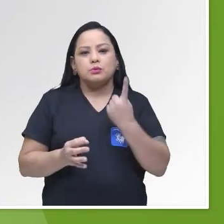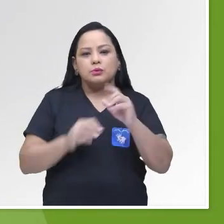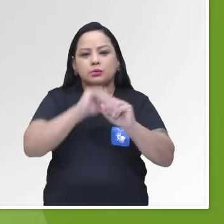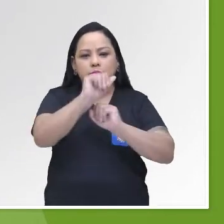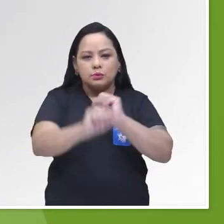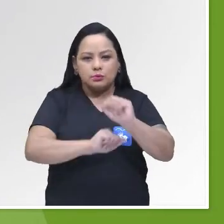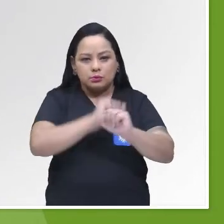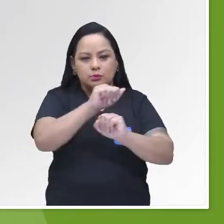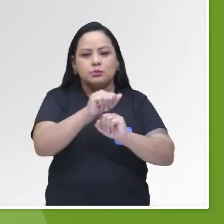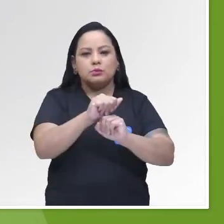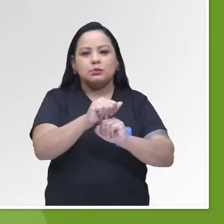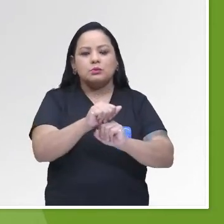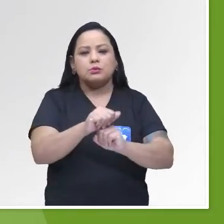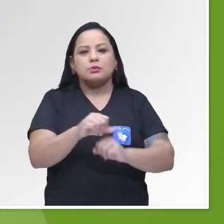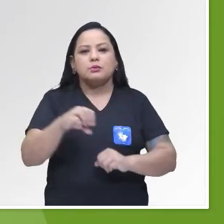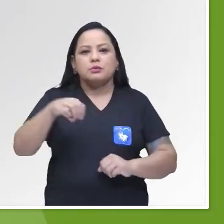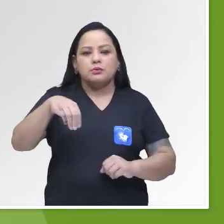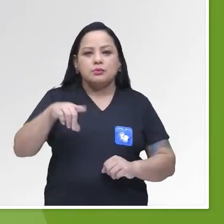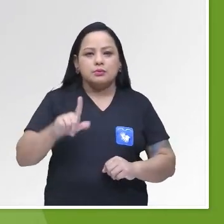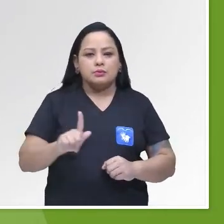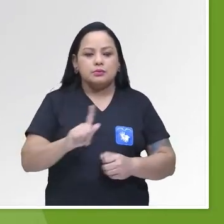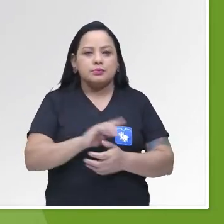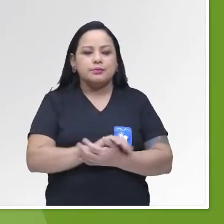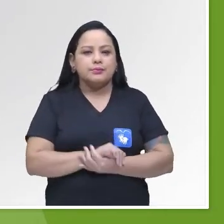átomo de magnésio,